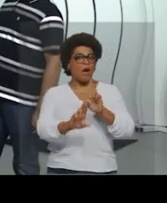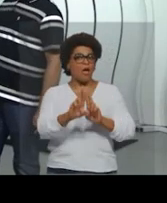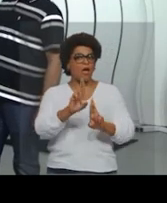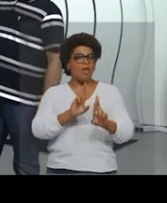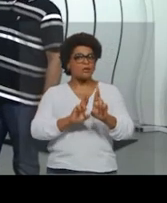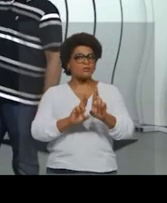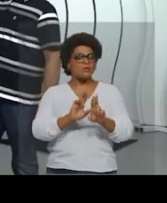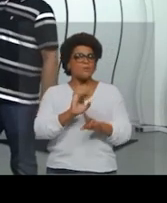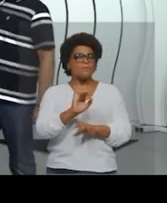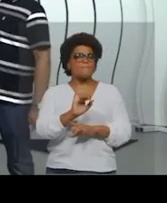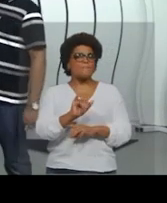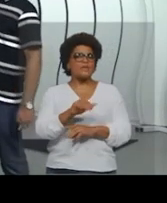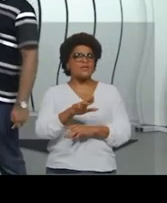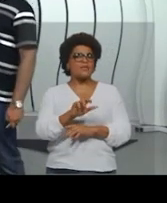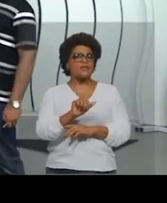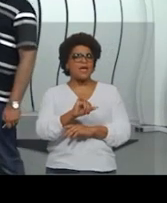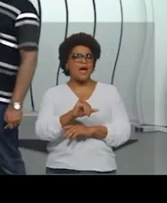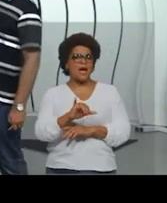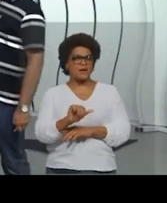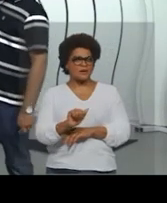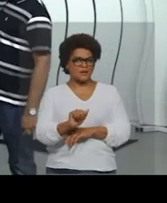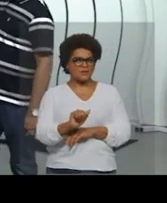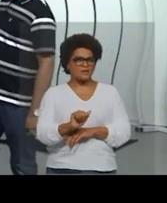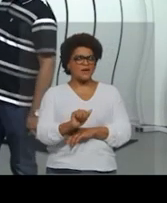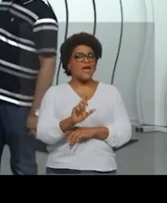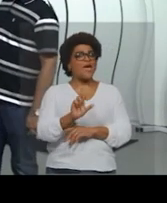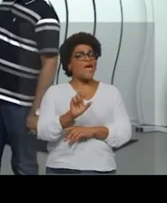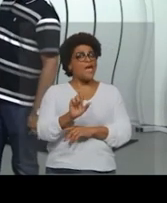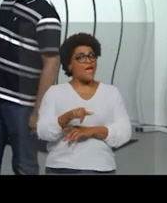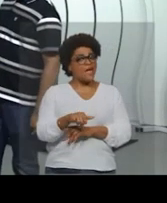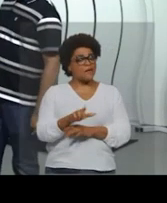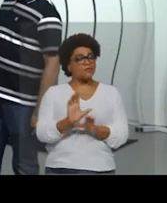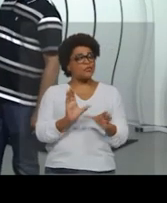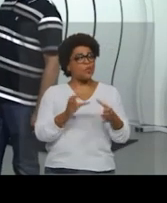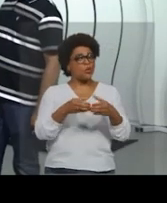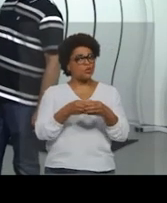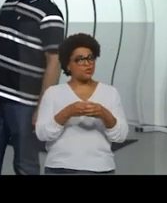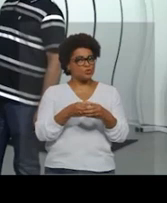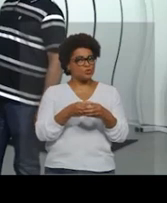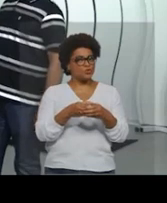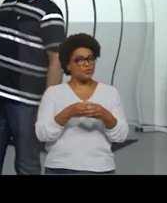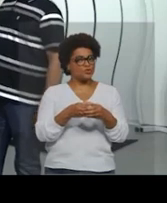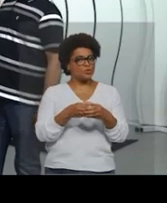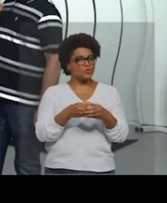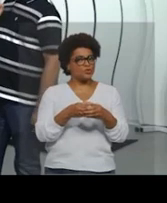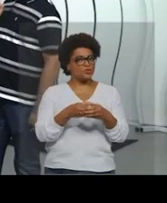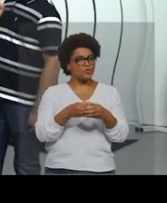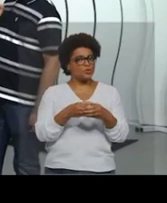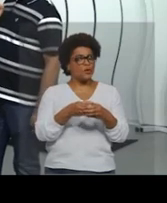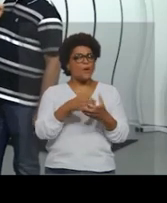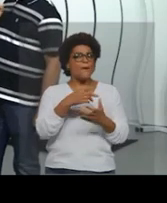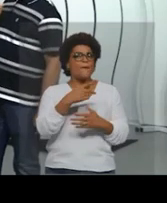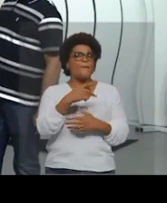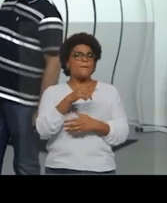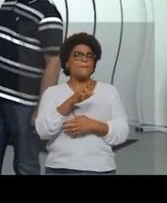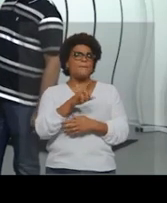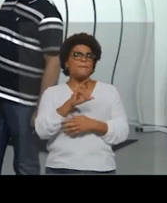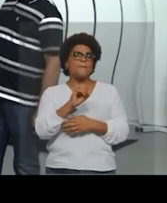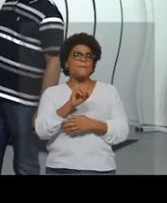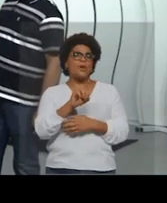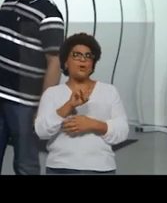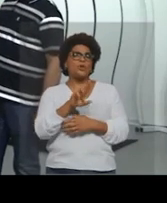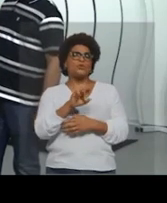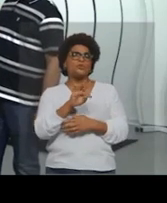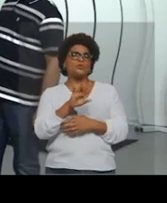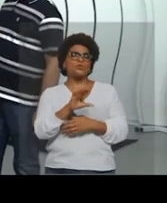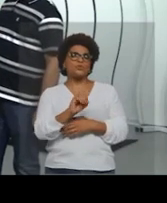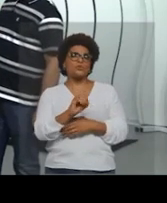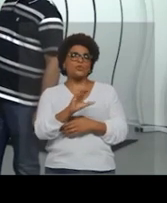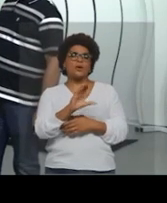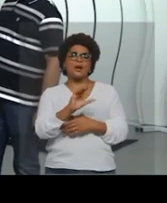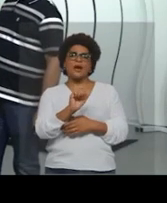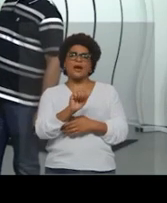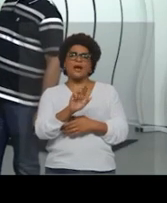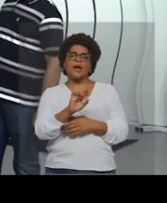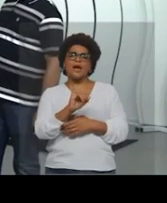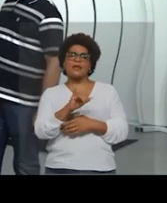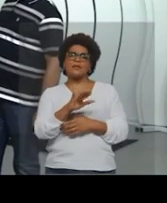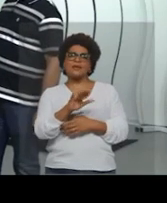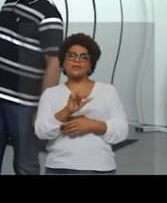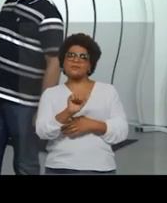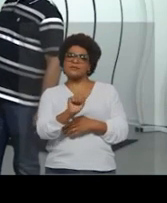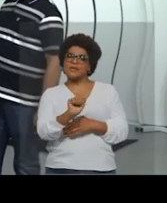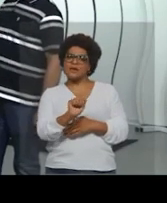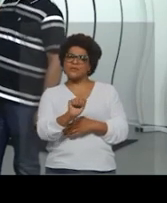ou seja, é um subconjunto do produto cartesiano, satisfazendo a seguinte condição. Cada x de A